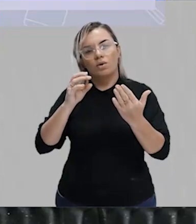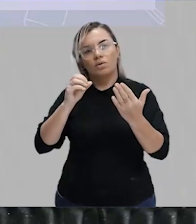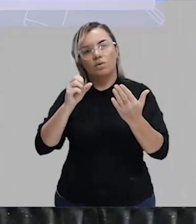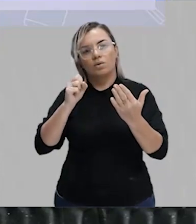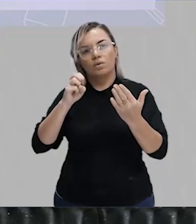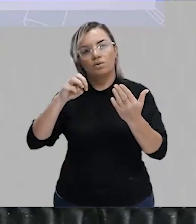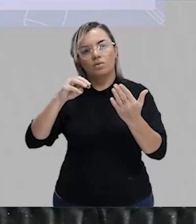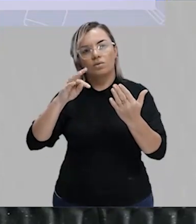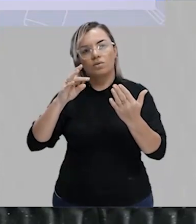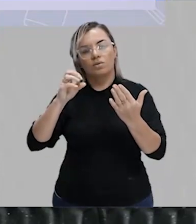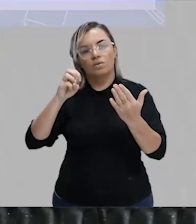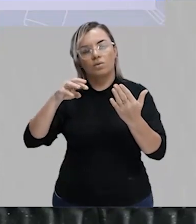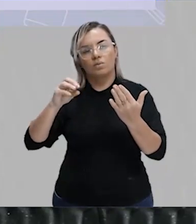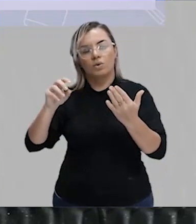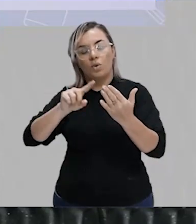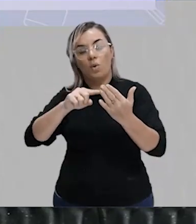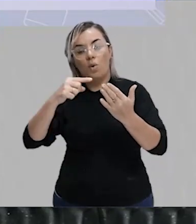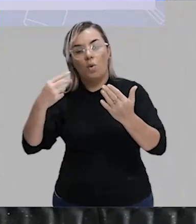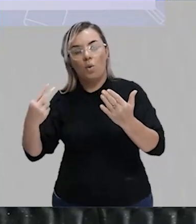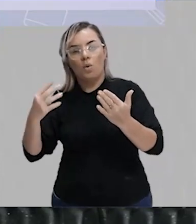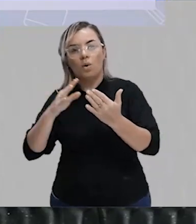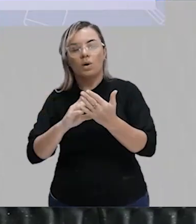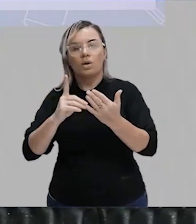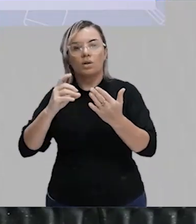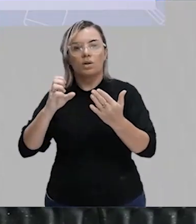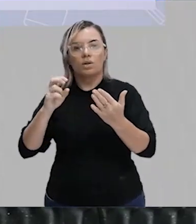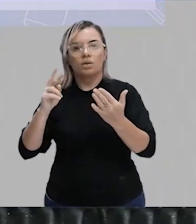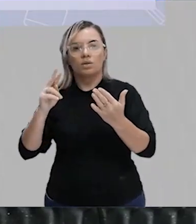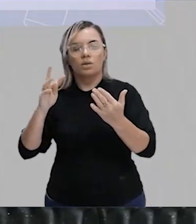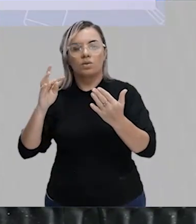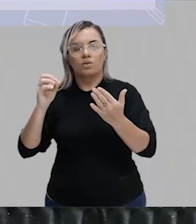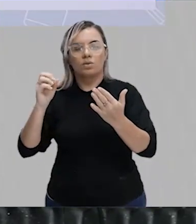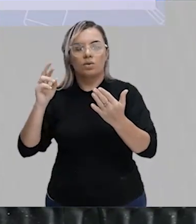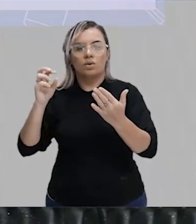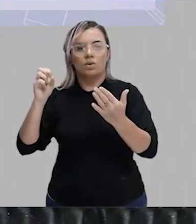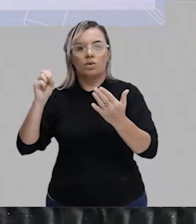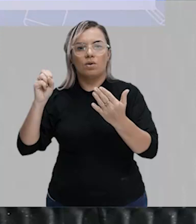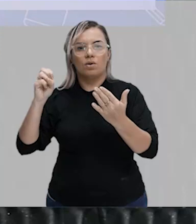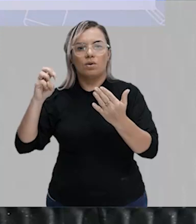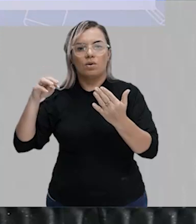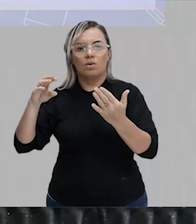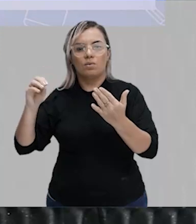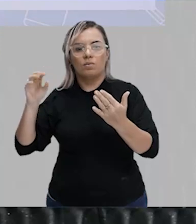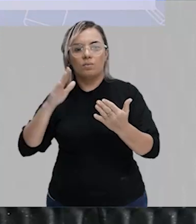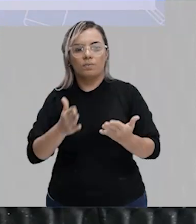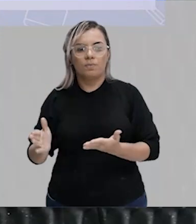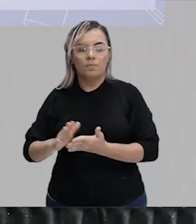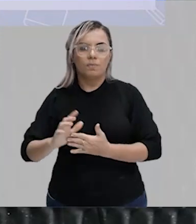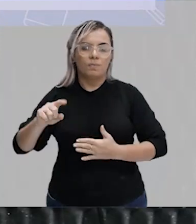ou deuterostômio, tá? Então vamos lá. Próxima questão.